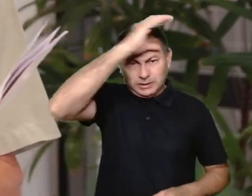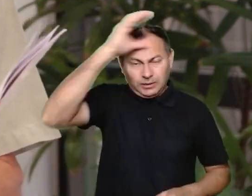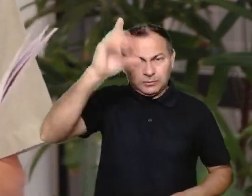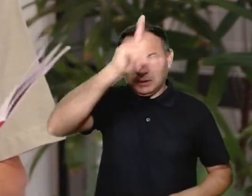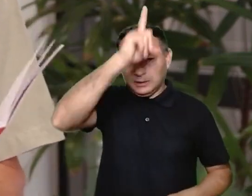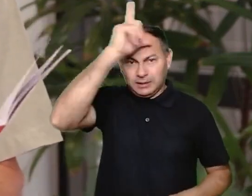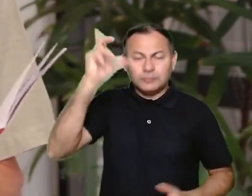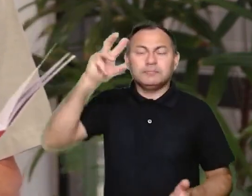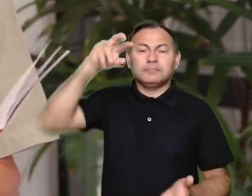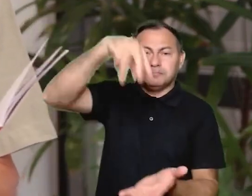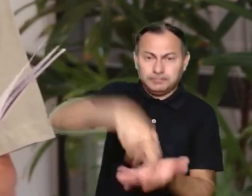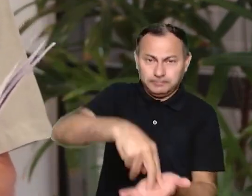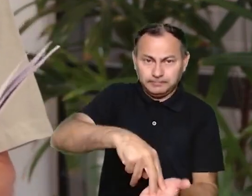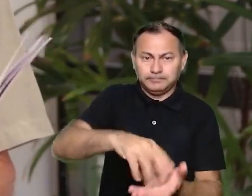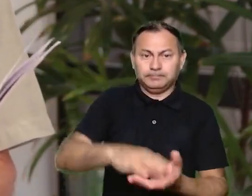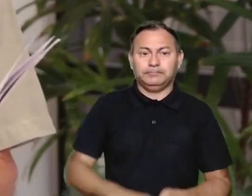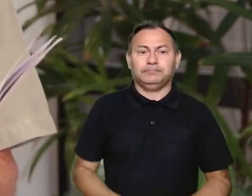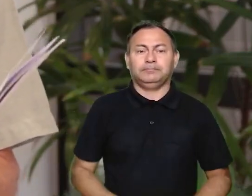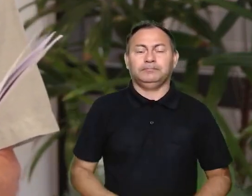cristãos leigos atuarem.